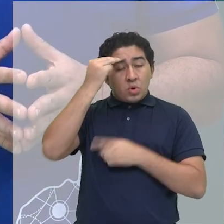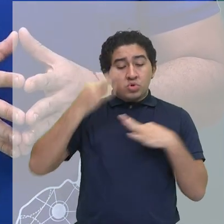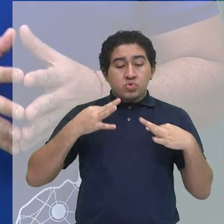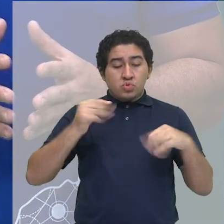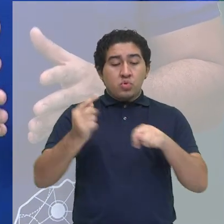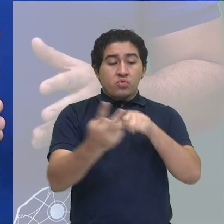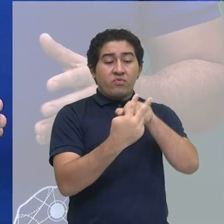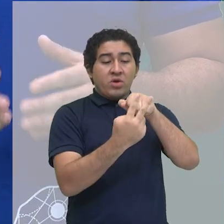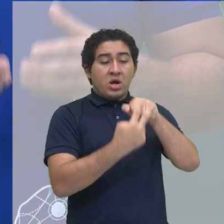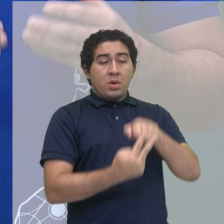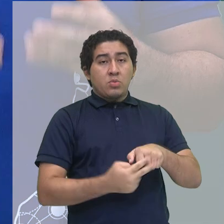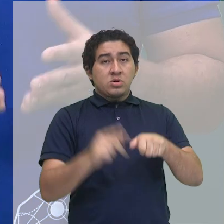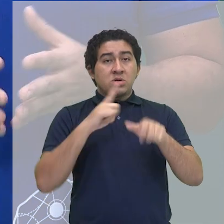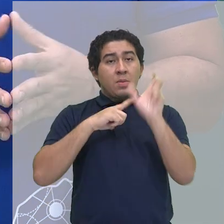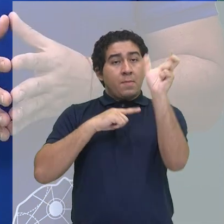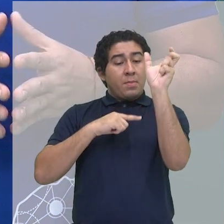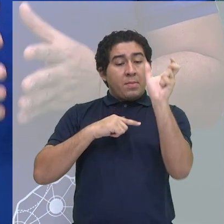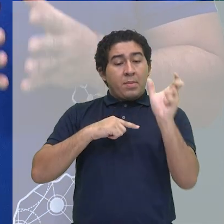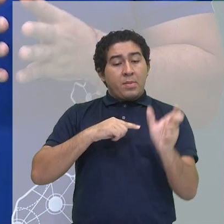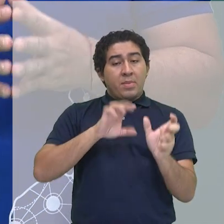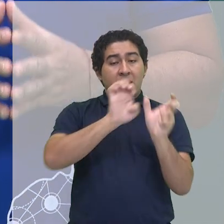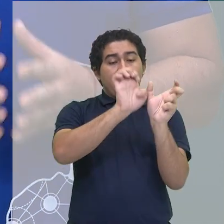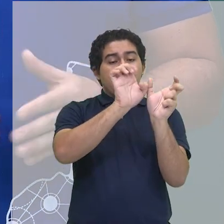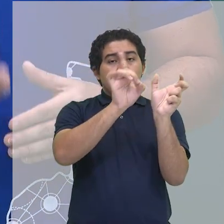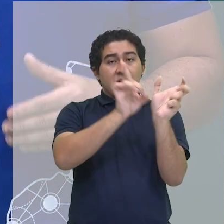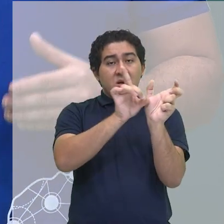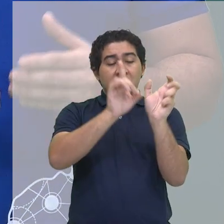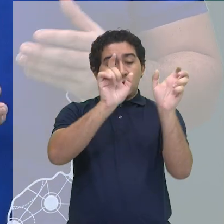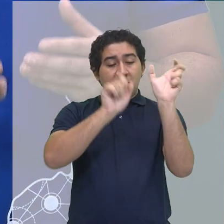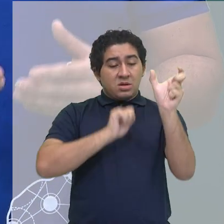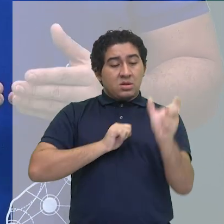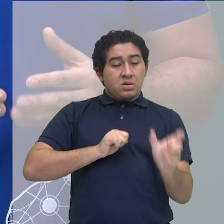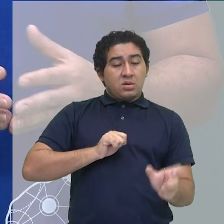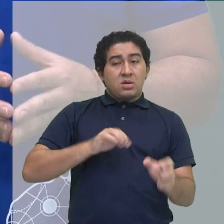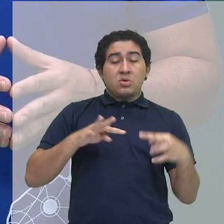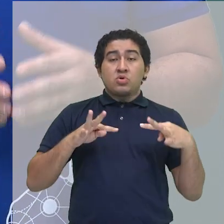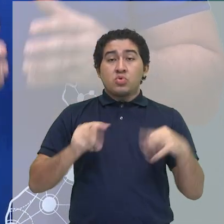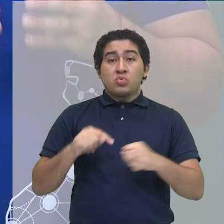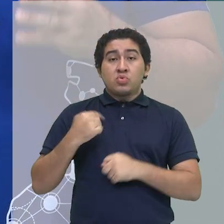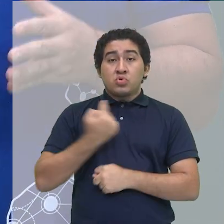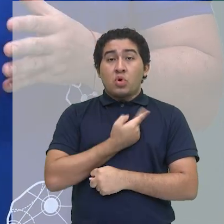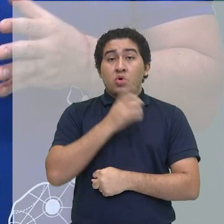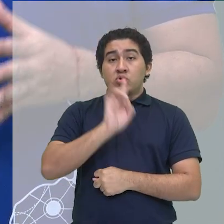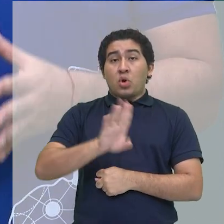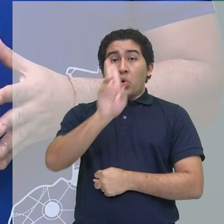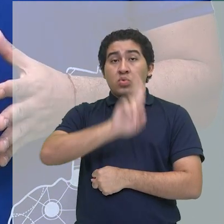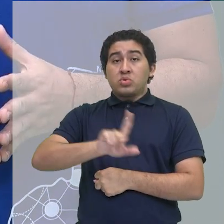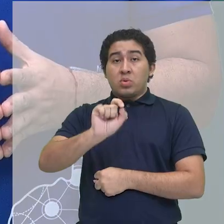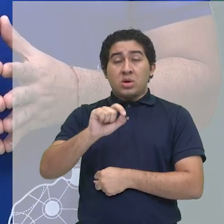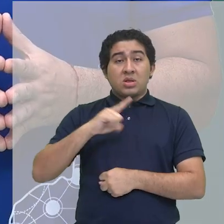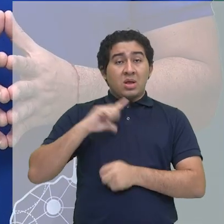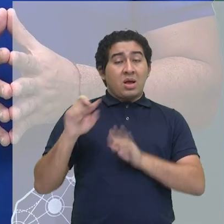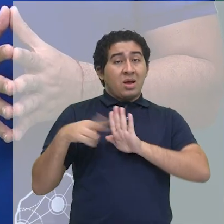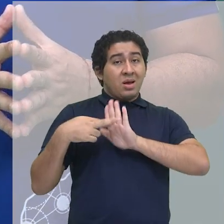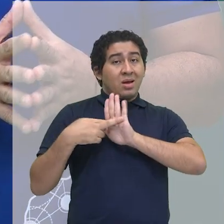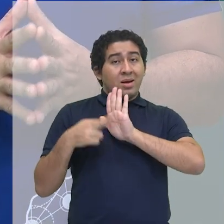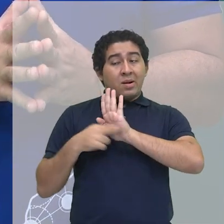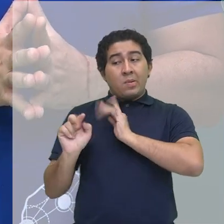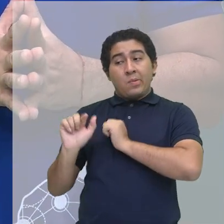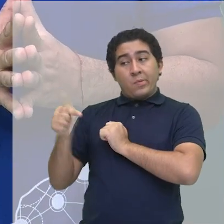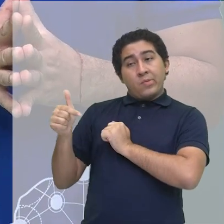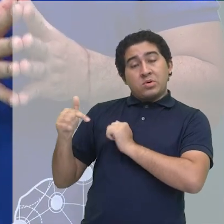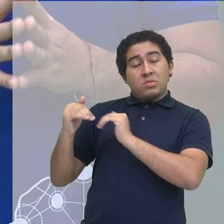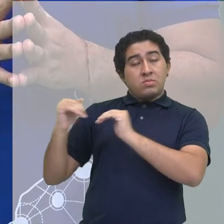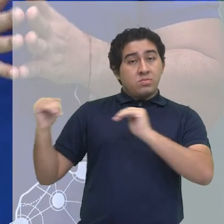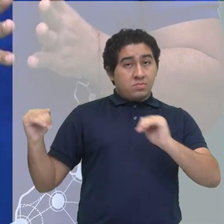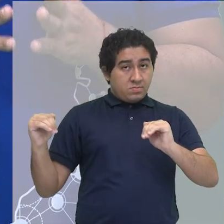os verbos terminam em ed, a gente vai trabalhar agora somente nas exceções, ok?